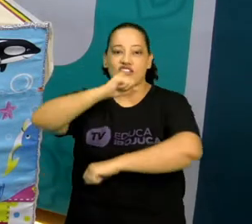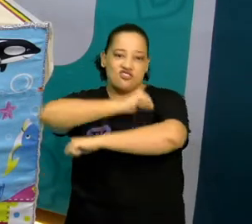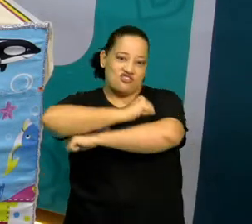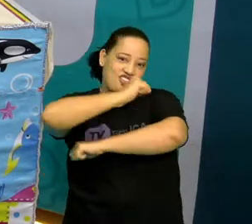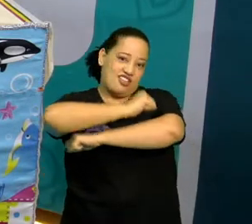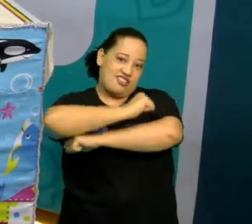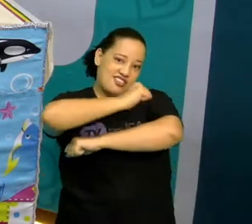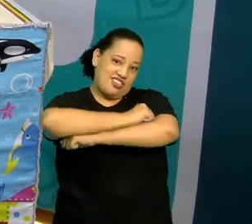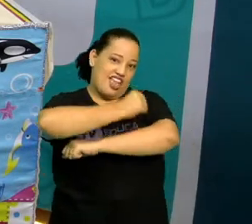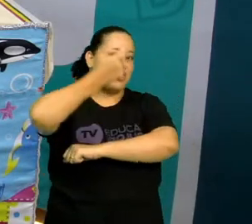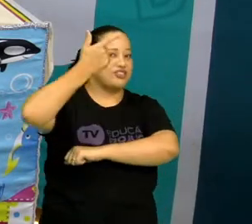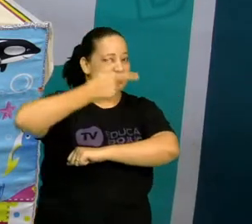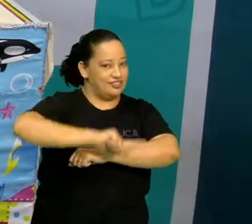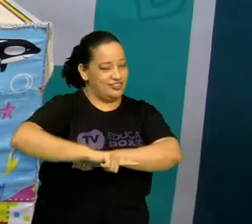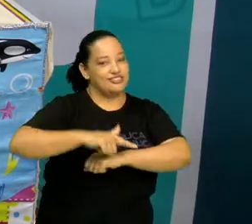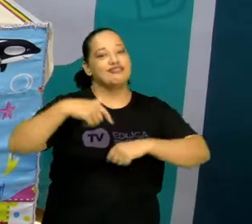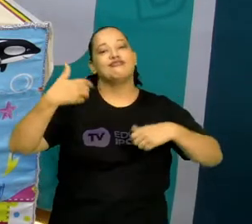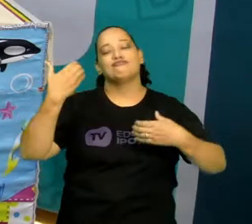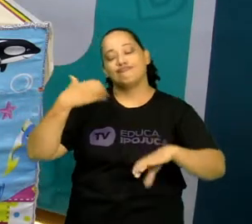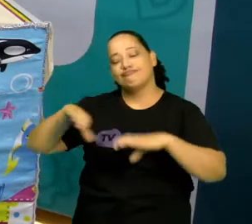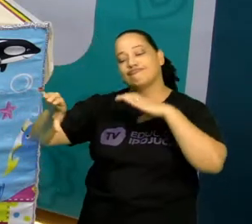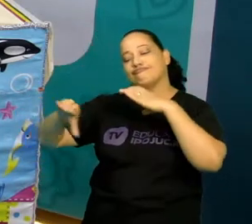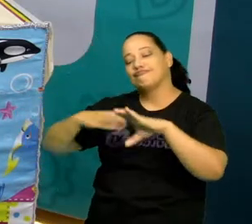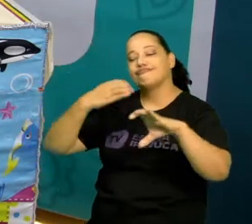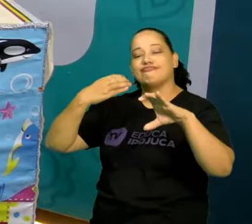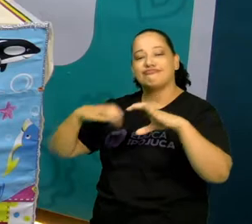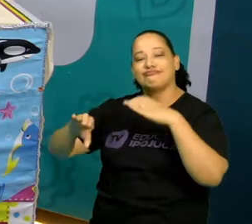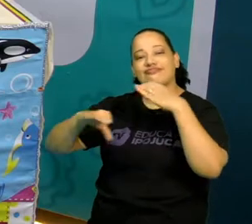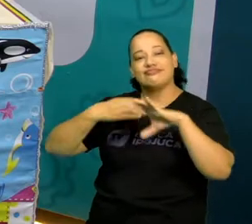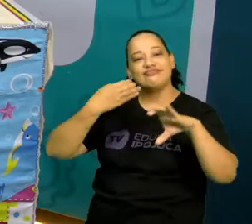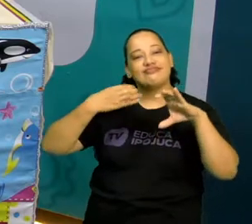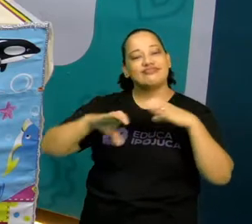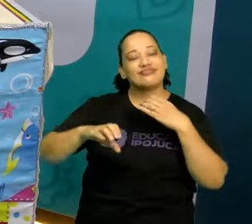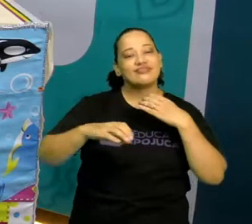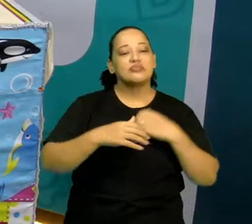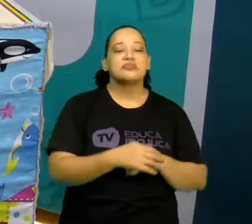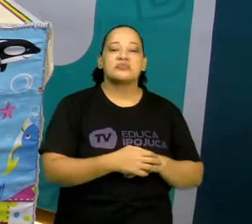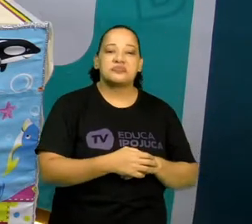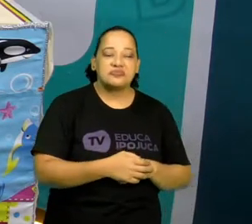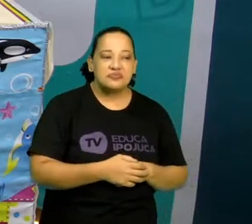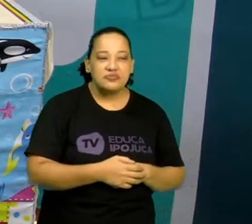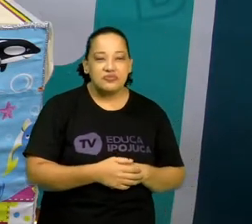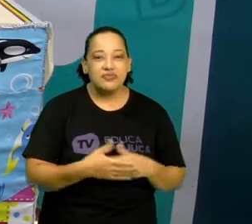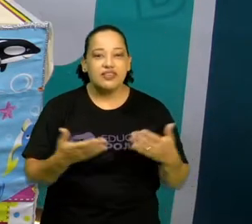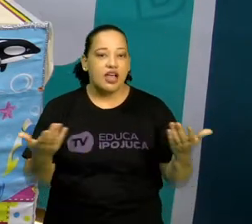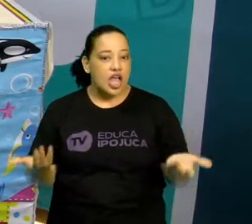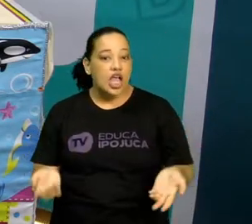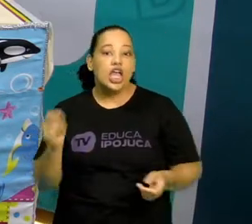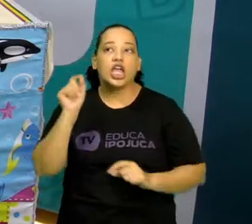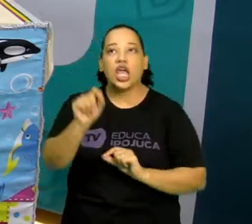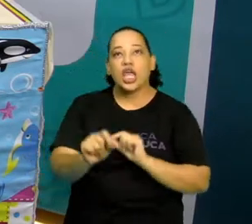aquela mesma música. Pra cantar novamente. Vamos cantar com tia Lê? É? Ó.